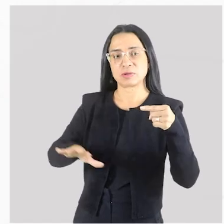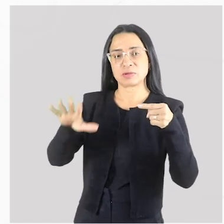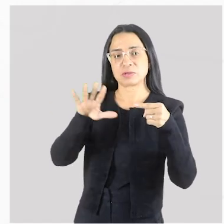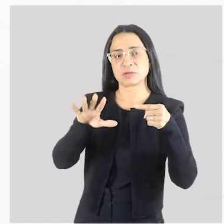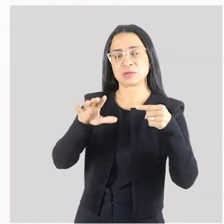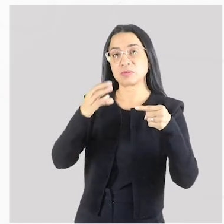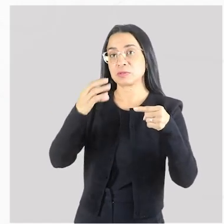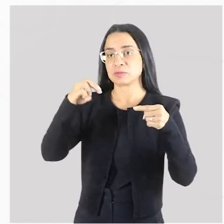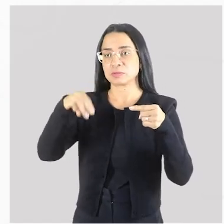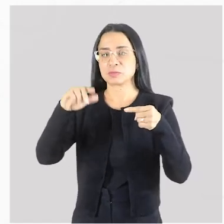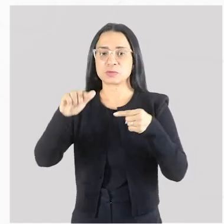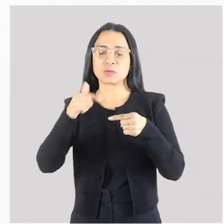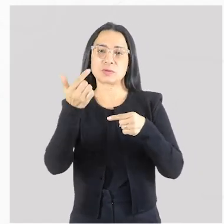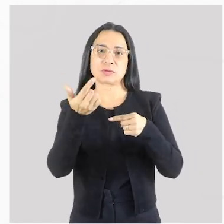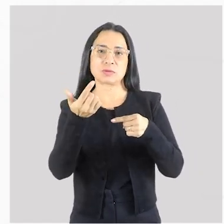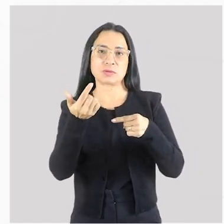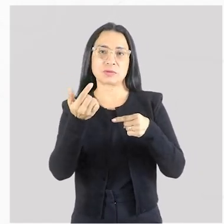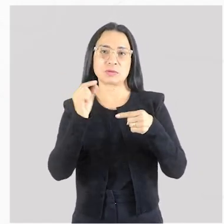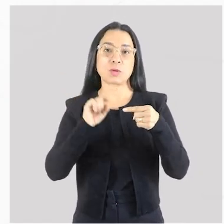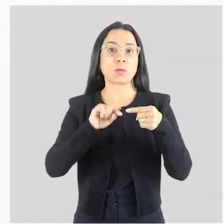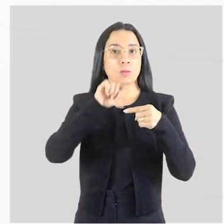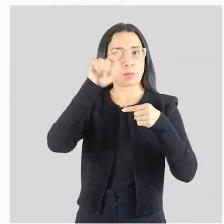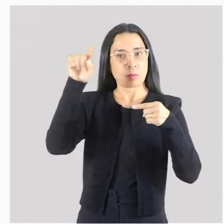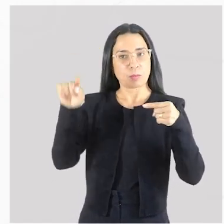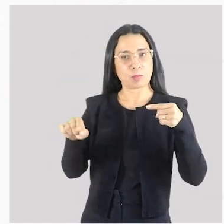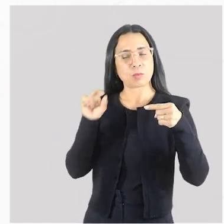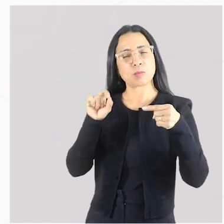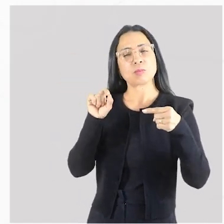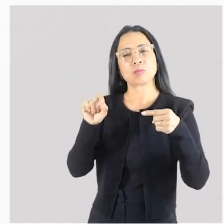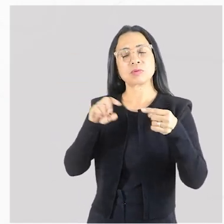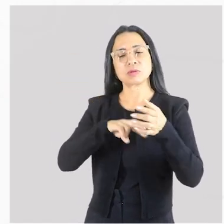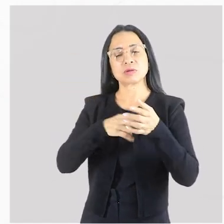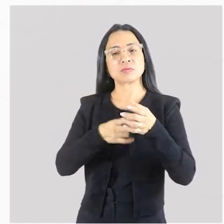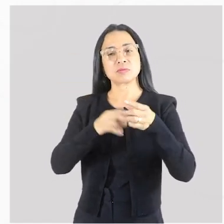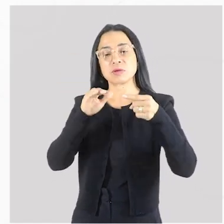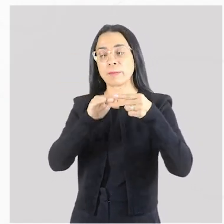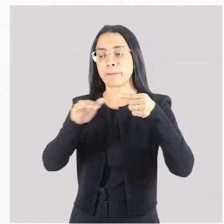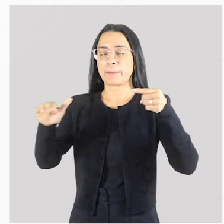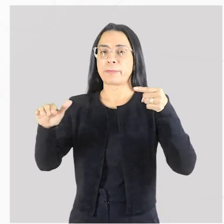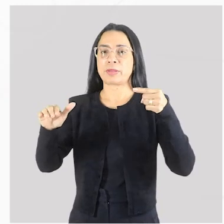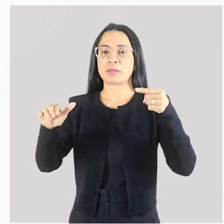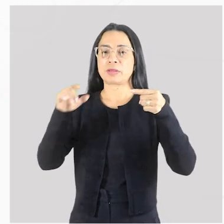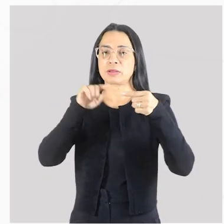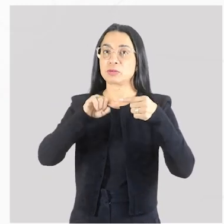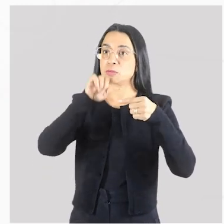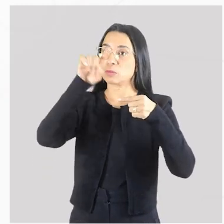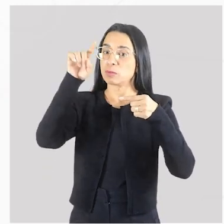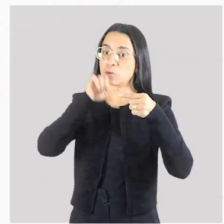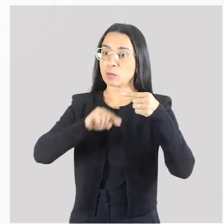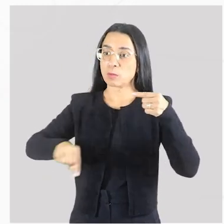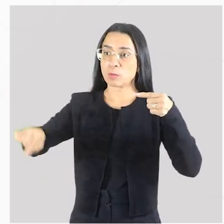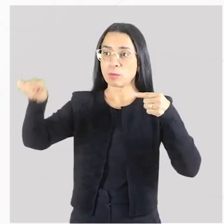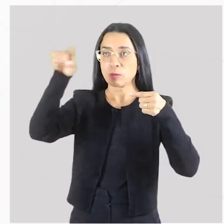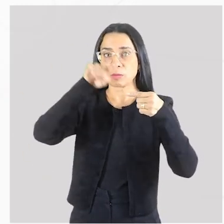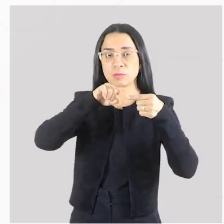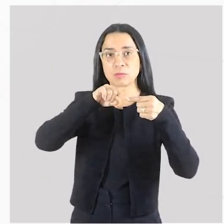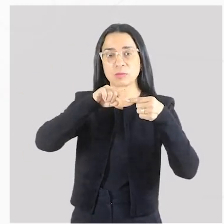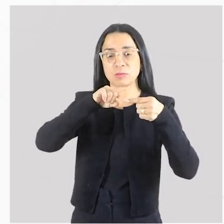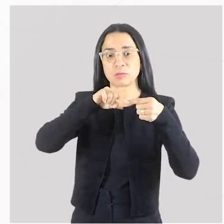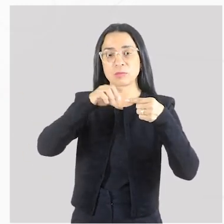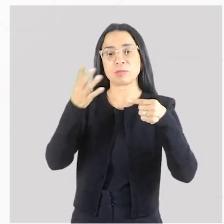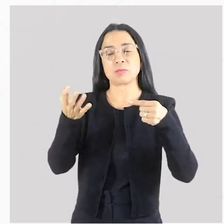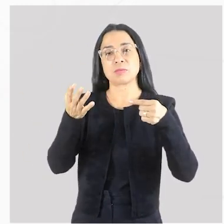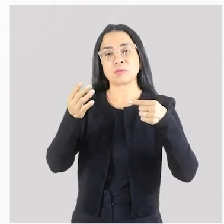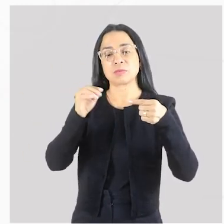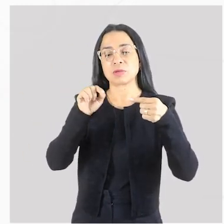de... Ó, turma, coroa semicircular. O que é isso? É a metade de uma coroa circular. Né? Coroa circular